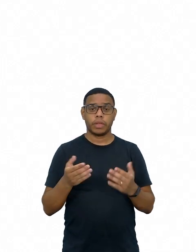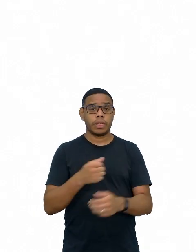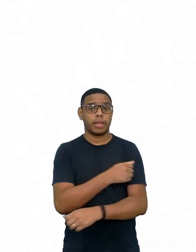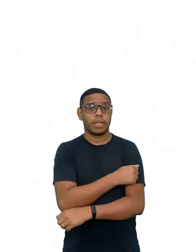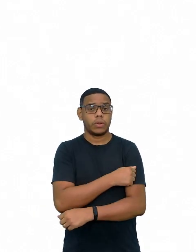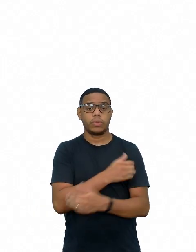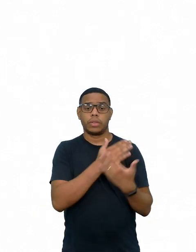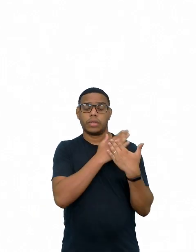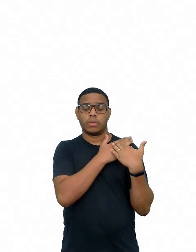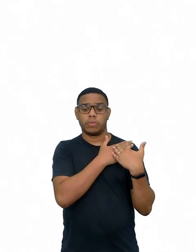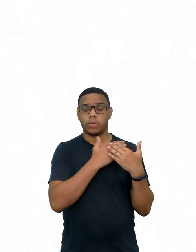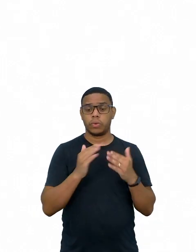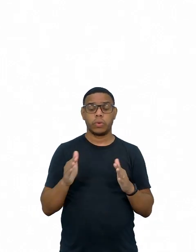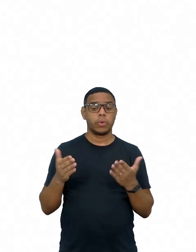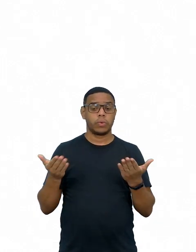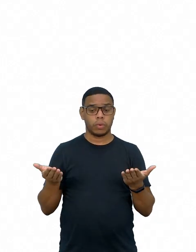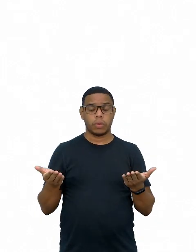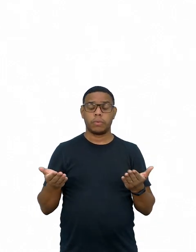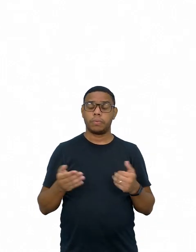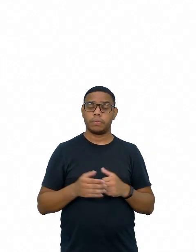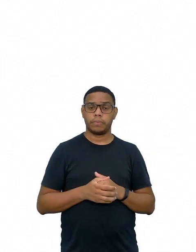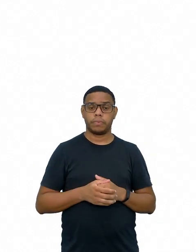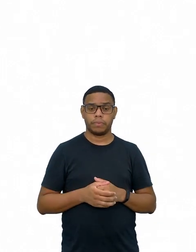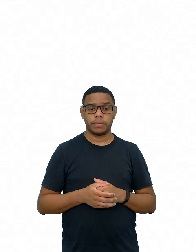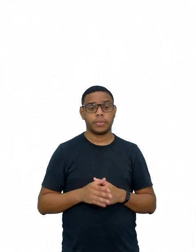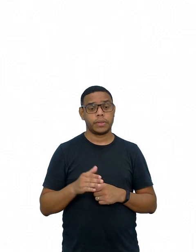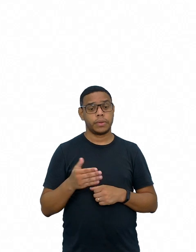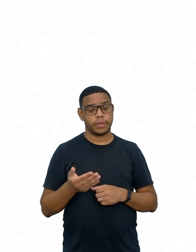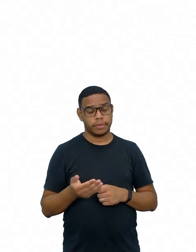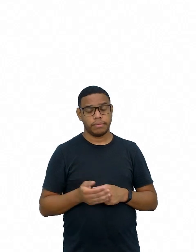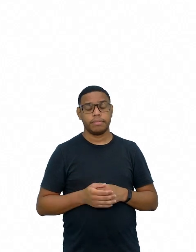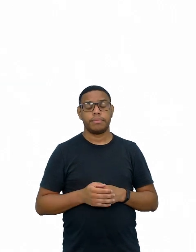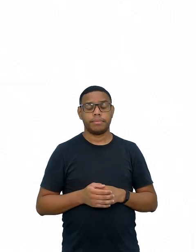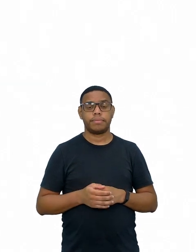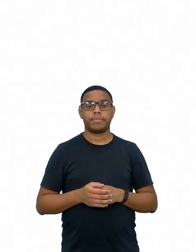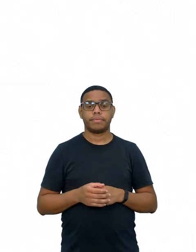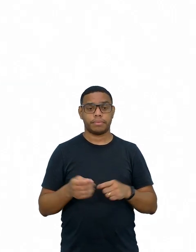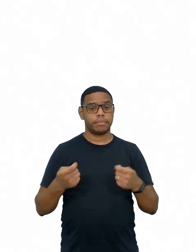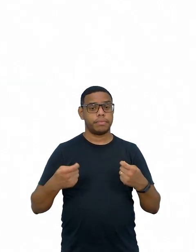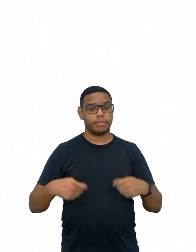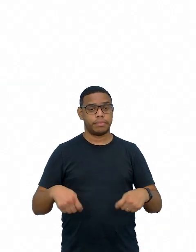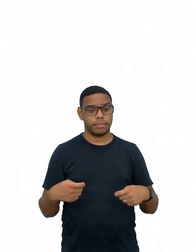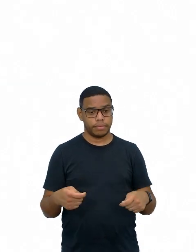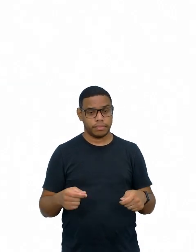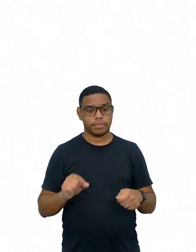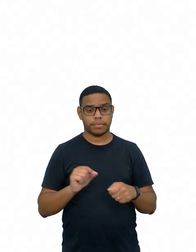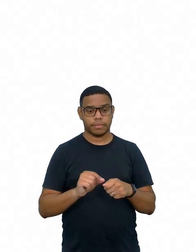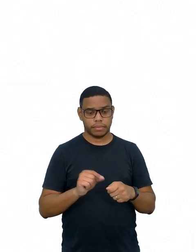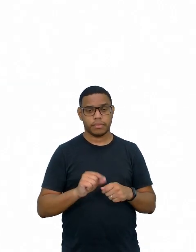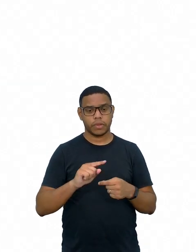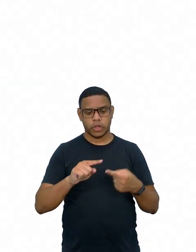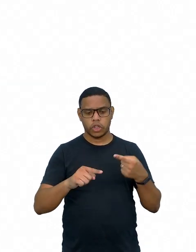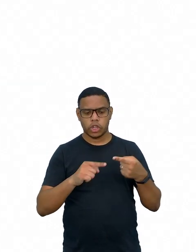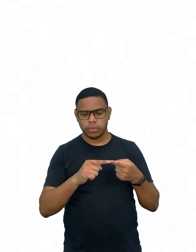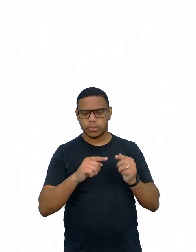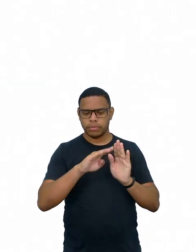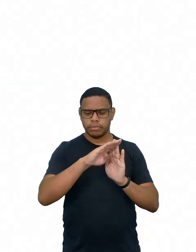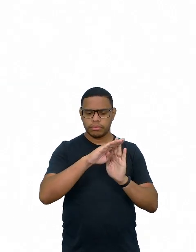aluno? O papel do aluno é o planejamento. Então, eles precisam estabelecer metas,